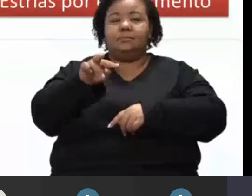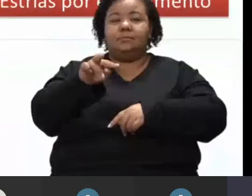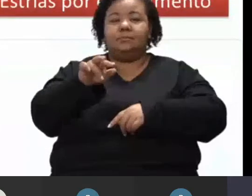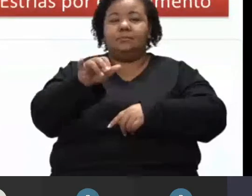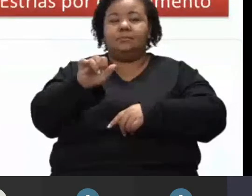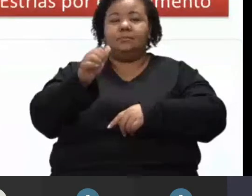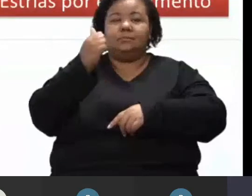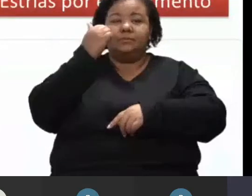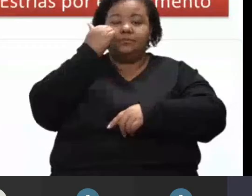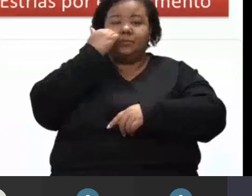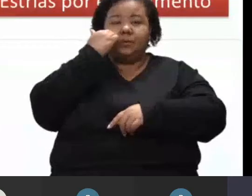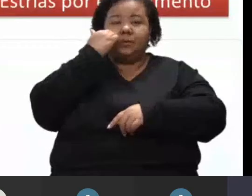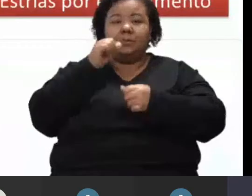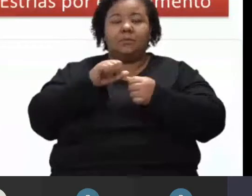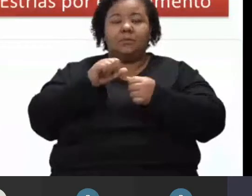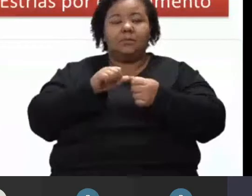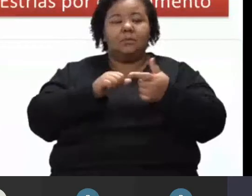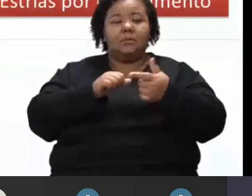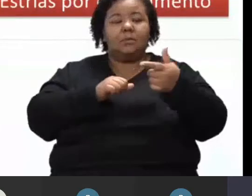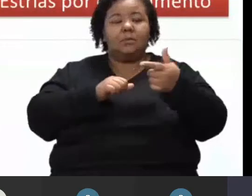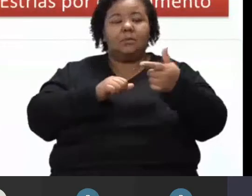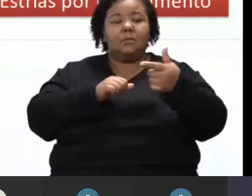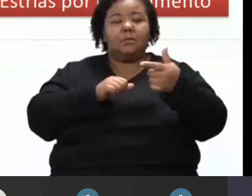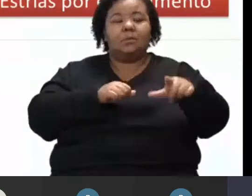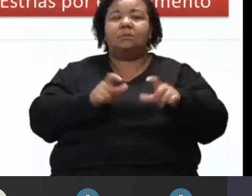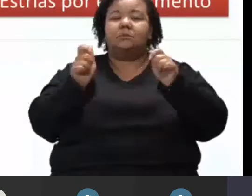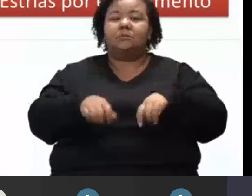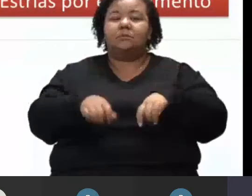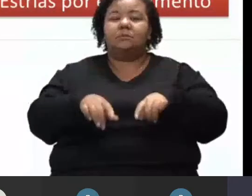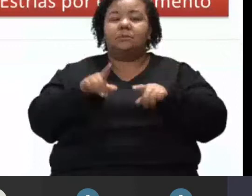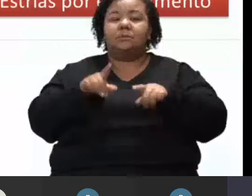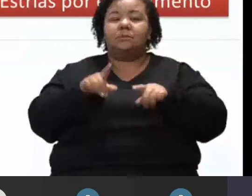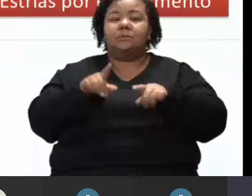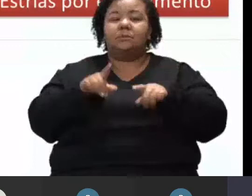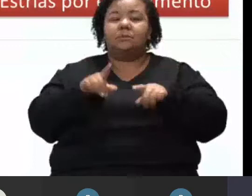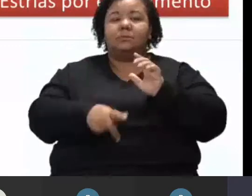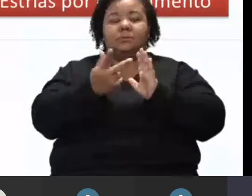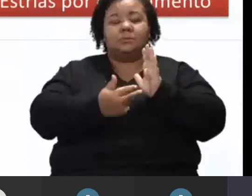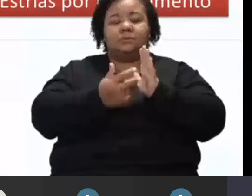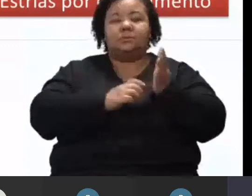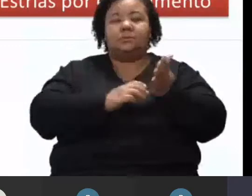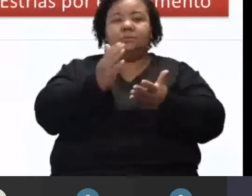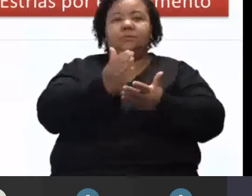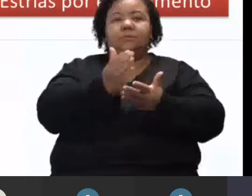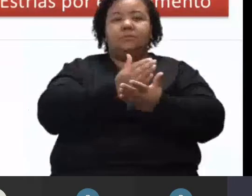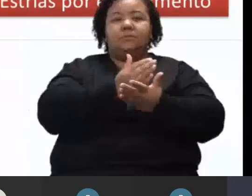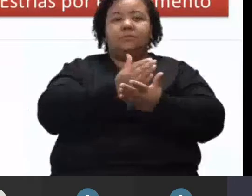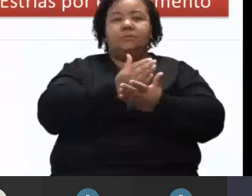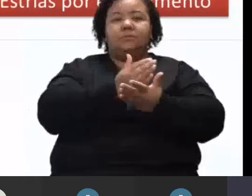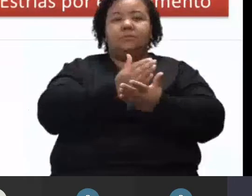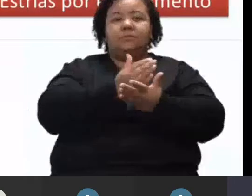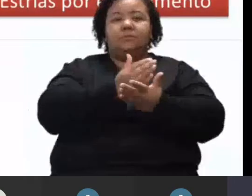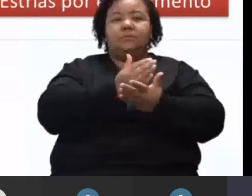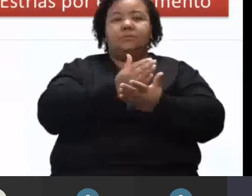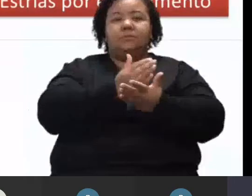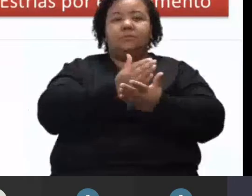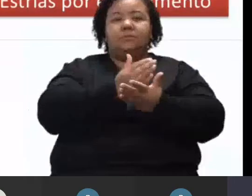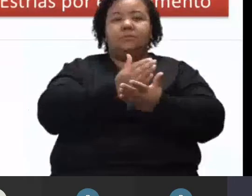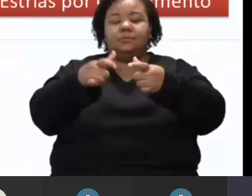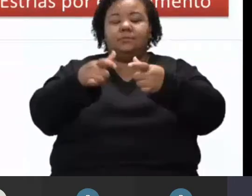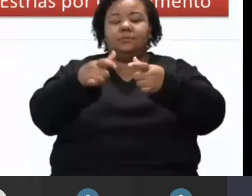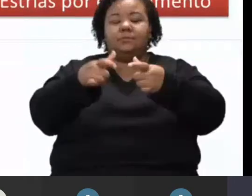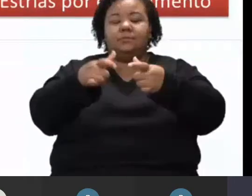vai realizar as outras estrias. Então, você pode também fazer um esquema de divisão da placa em 4 quadrantes para que